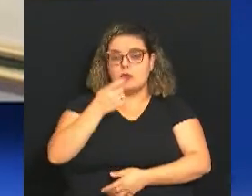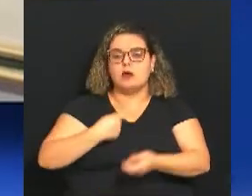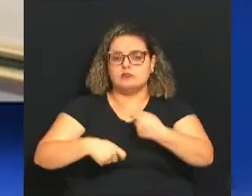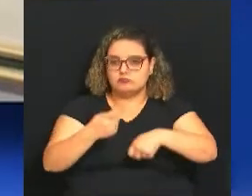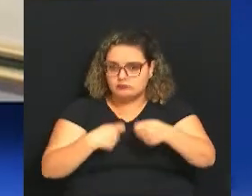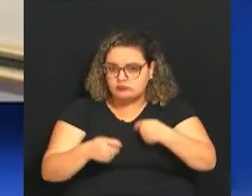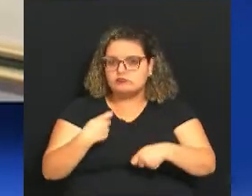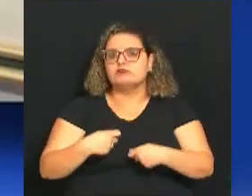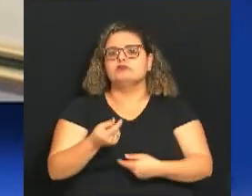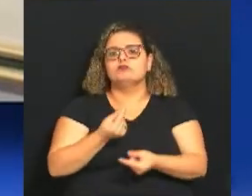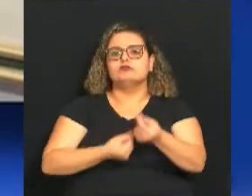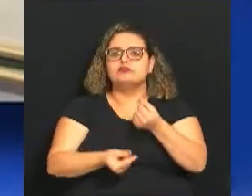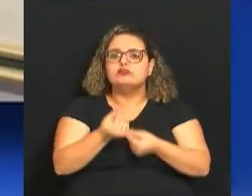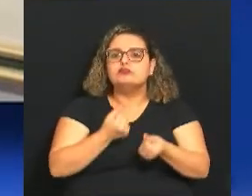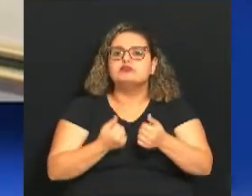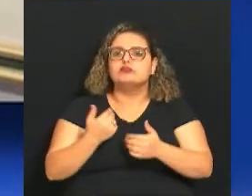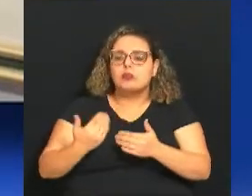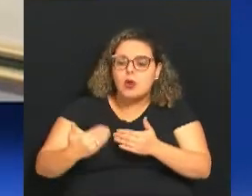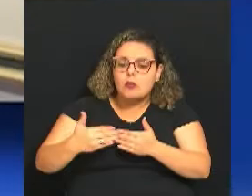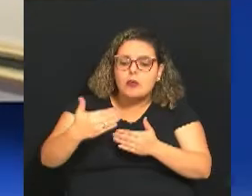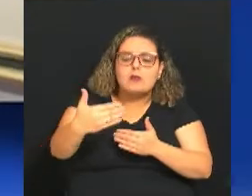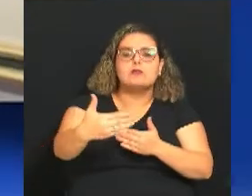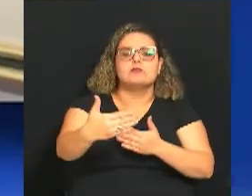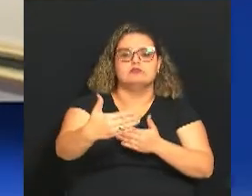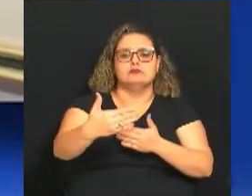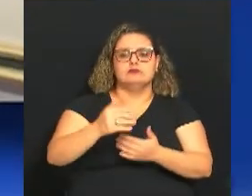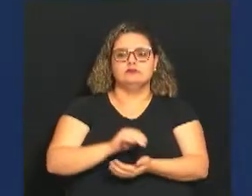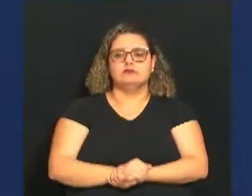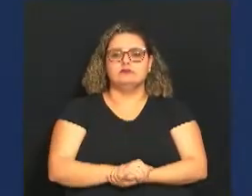região nas próximas décadas.